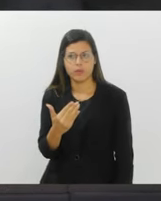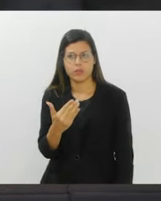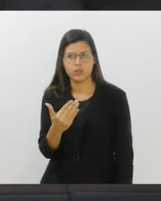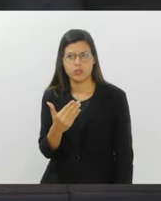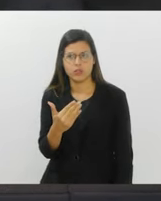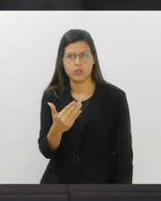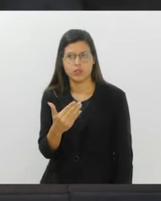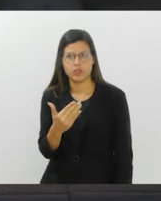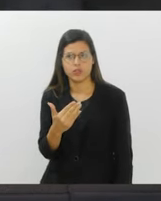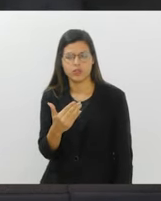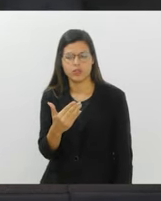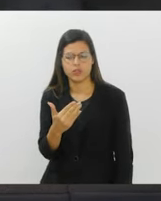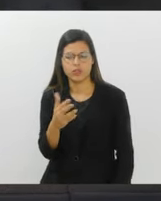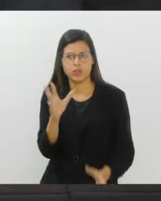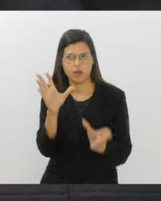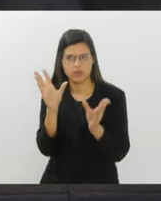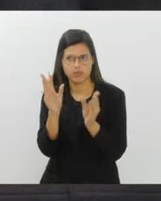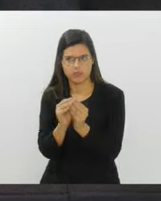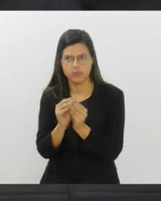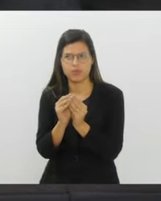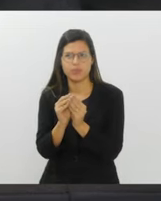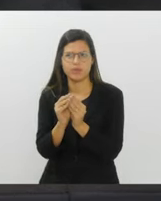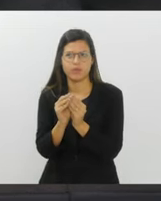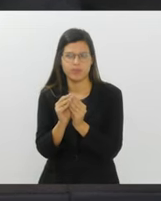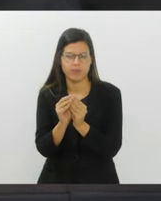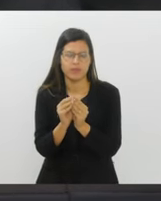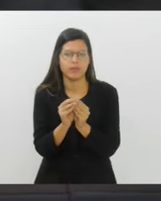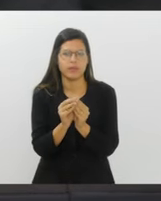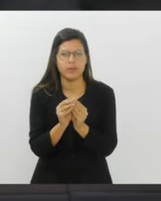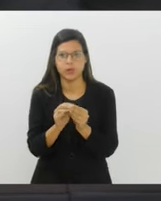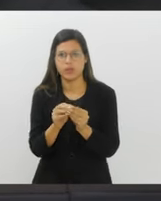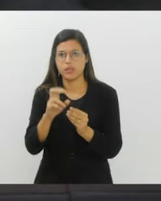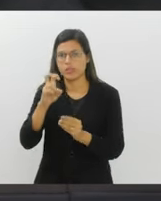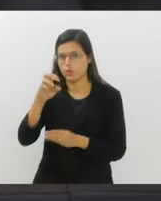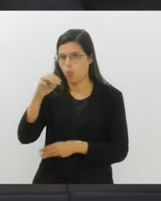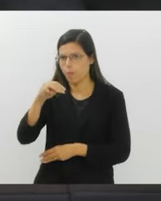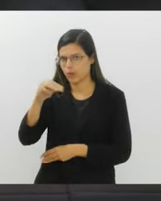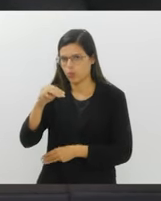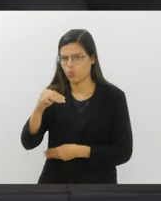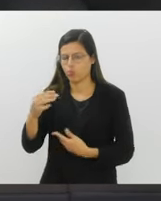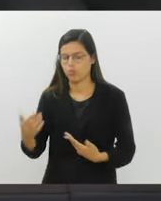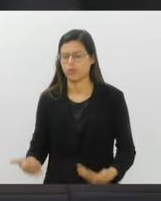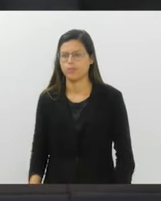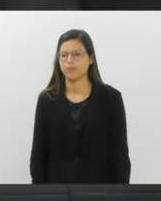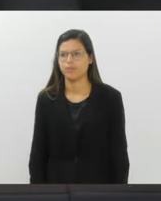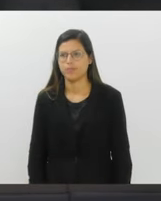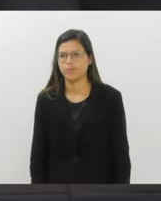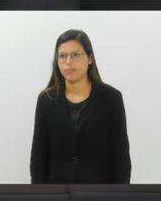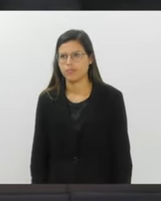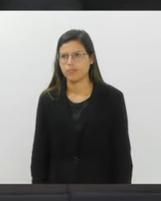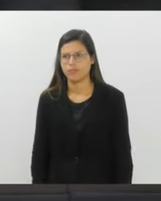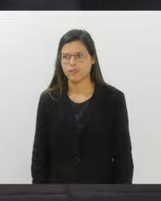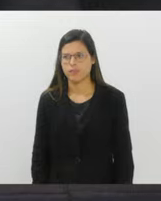síntese que tem o deputado, que ele consiga falar em 5 minutos.